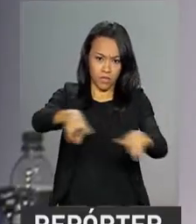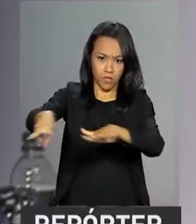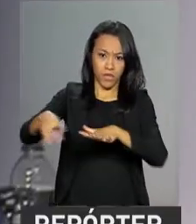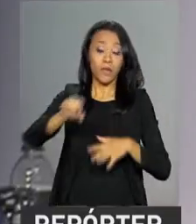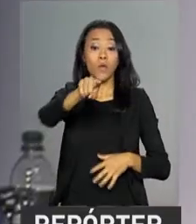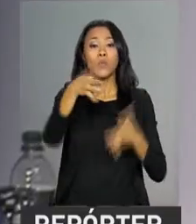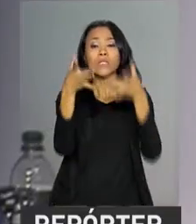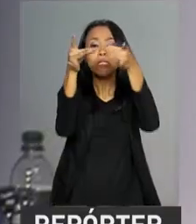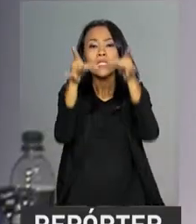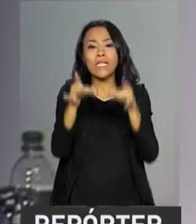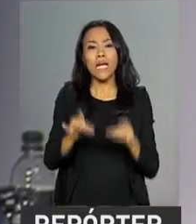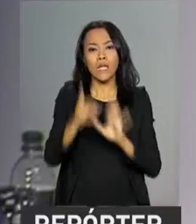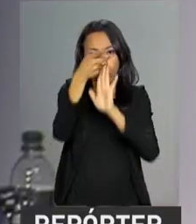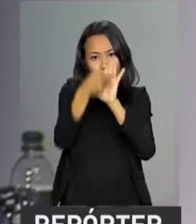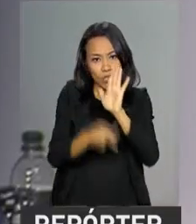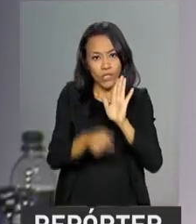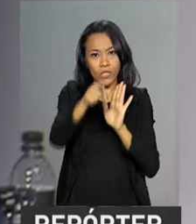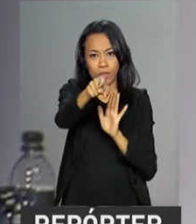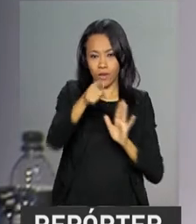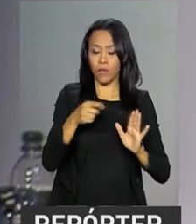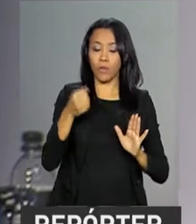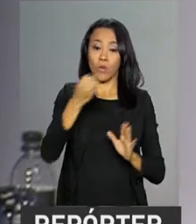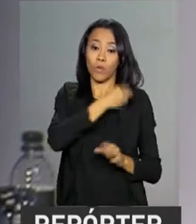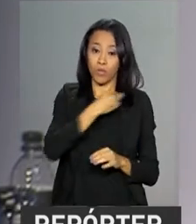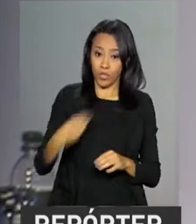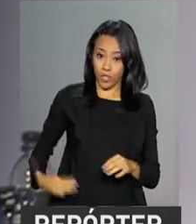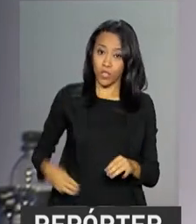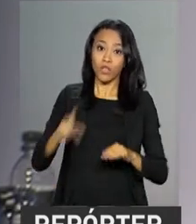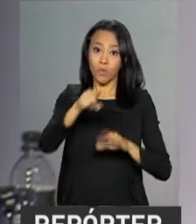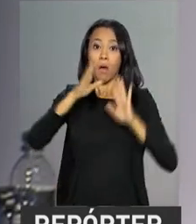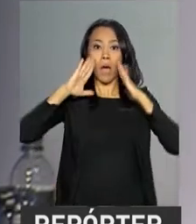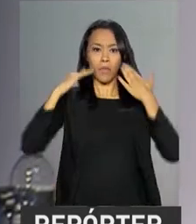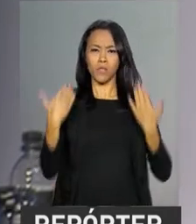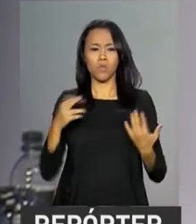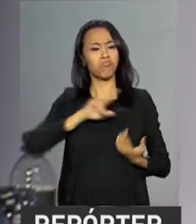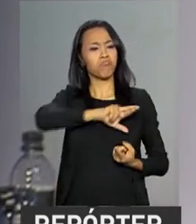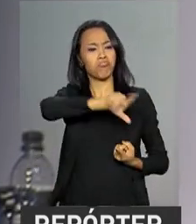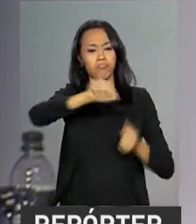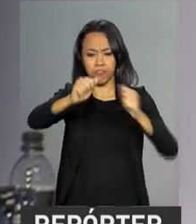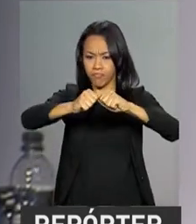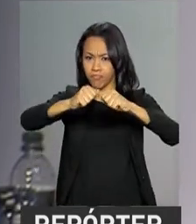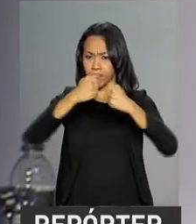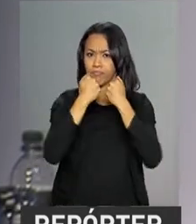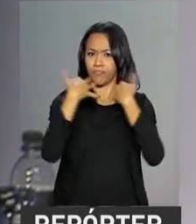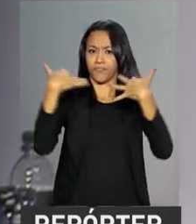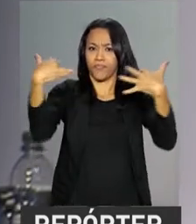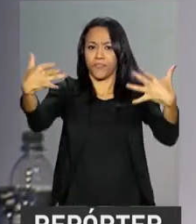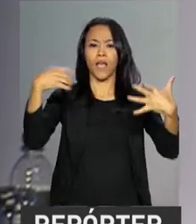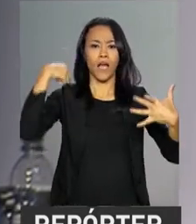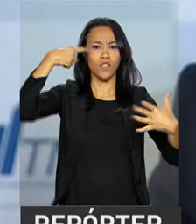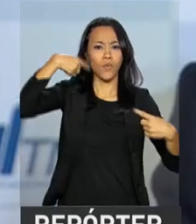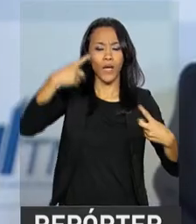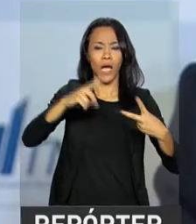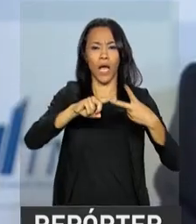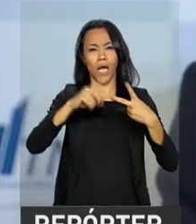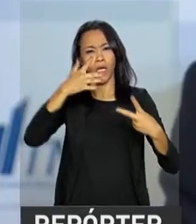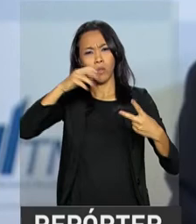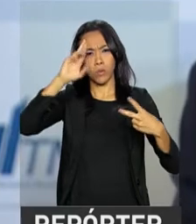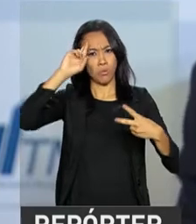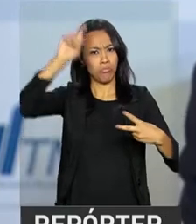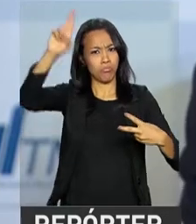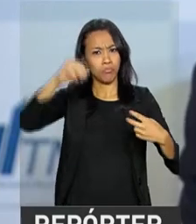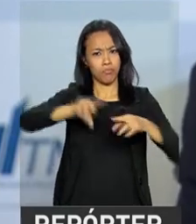projeto foram apresentados pelo ministro da fazenda uma platéia formada por advogados e especialistas do setor em são paulo visando